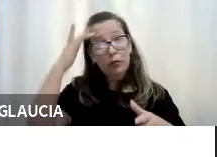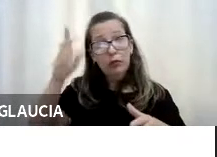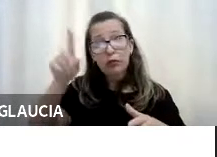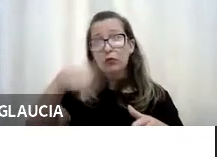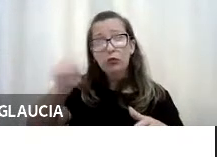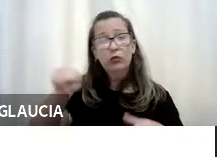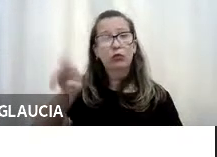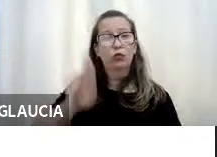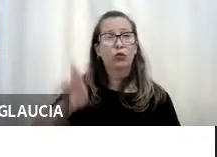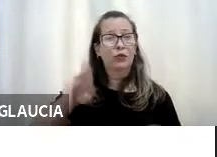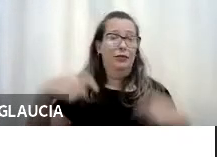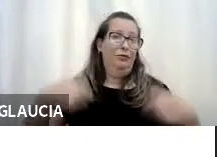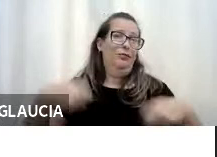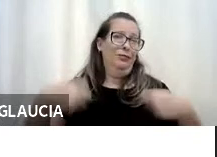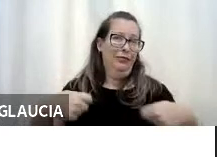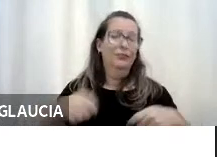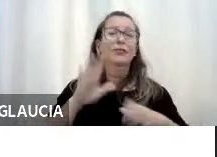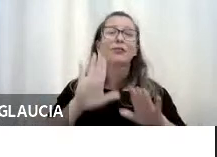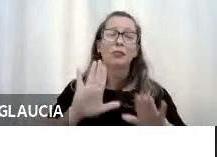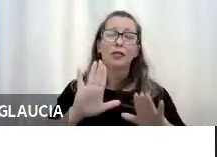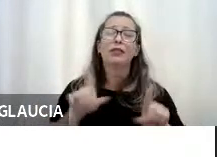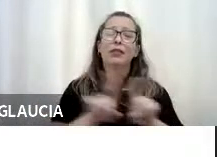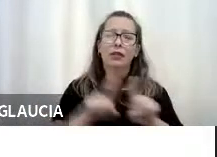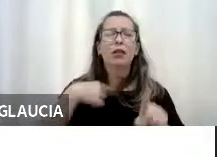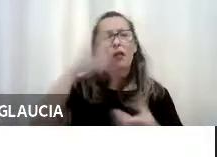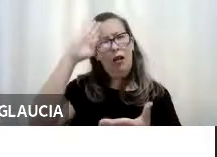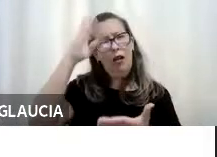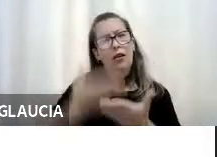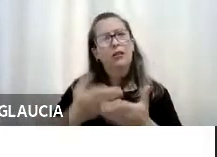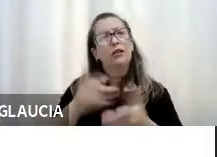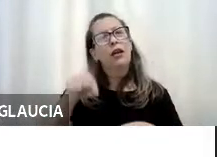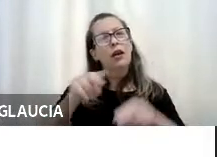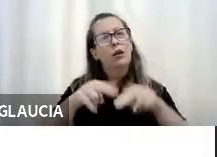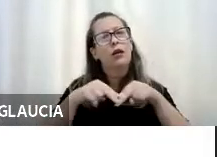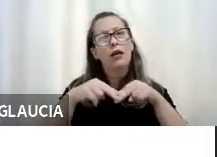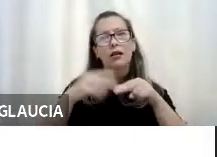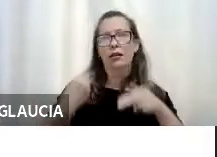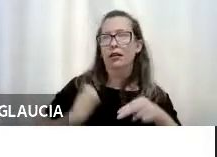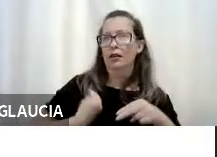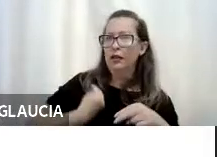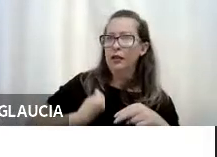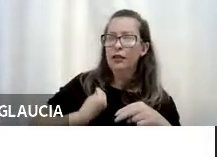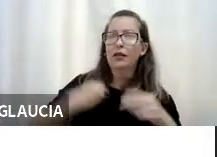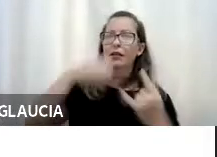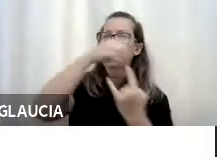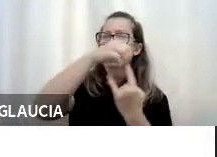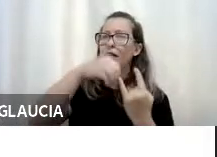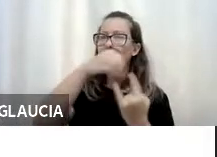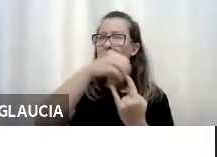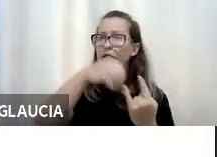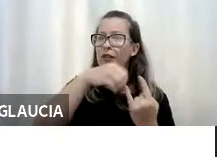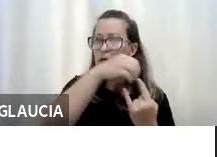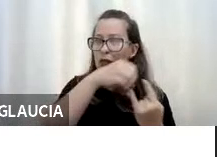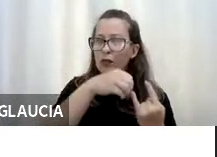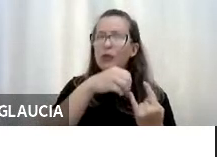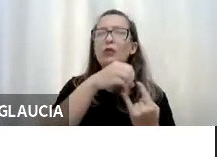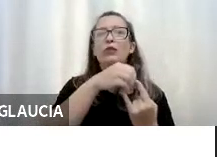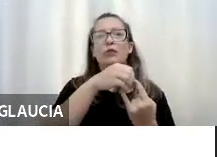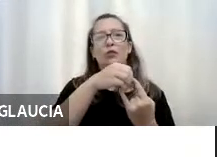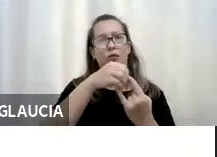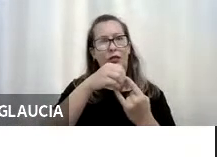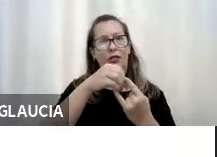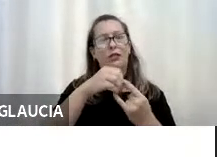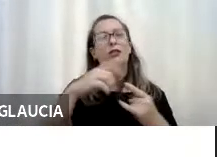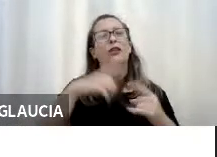buscando, mas também eu acredito que tenha sido por conta da participação da Fiocruz nesses hubs do Twitter e